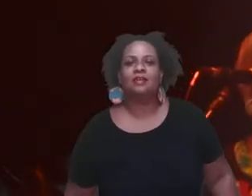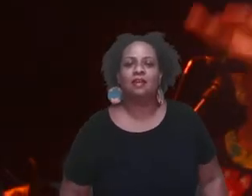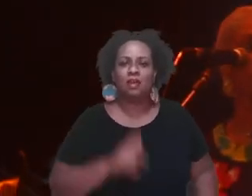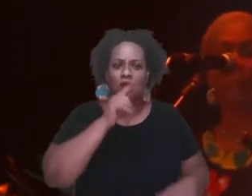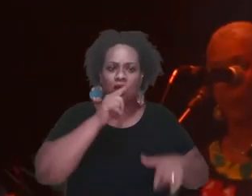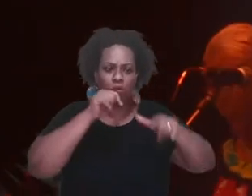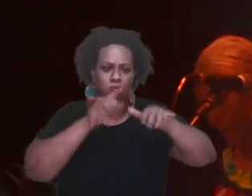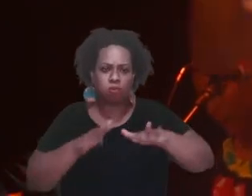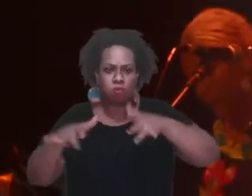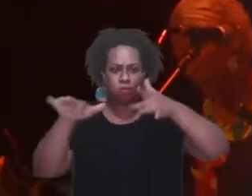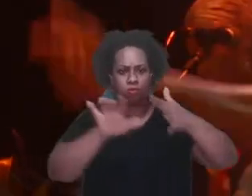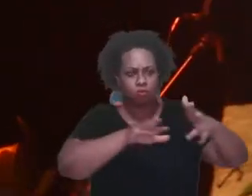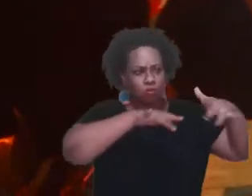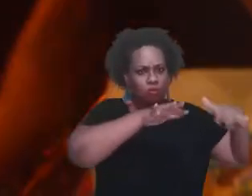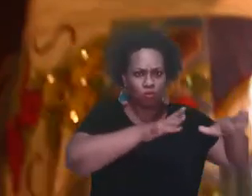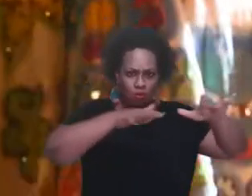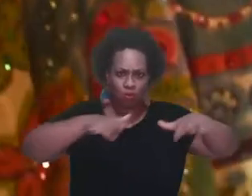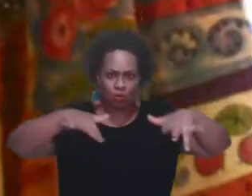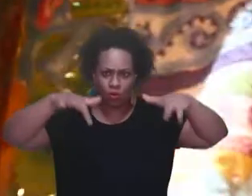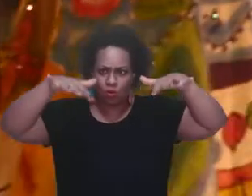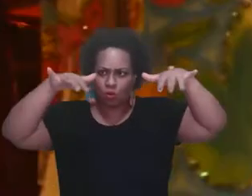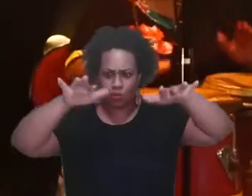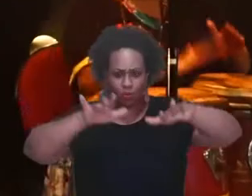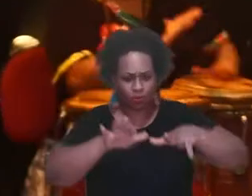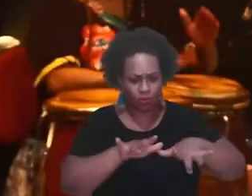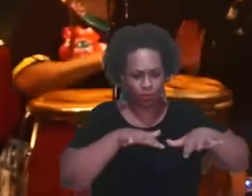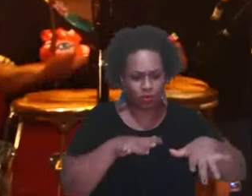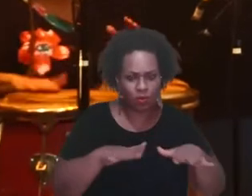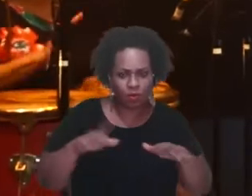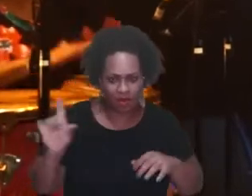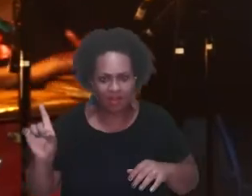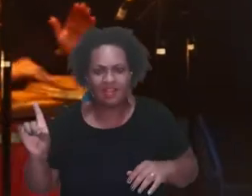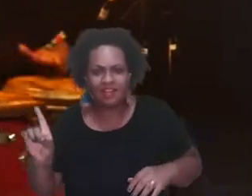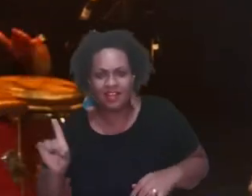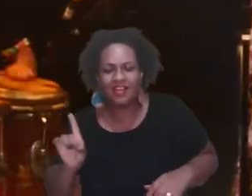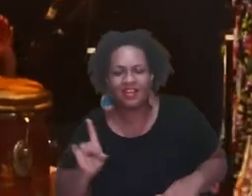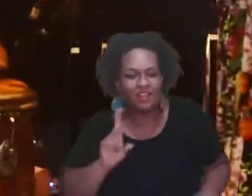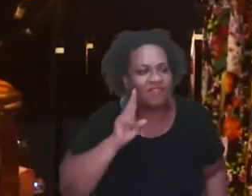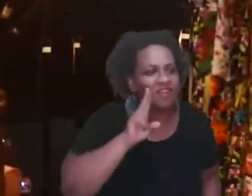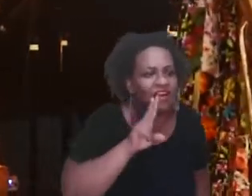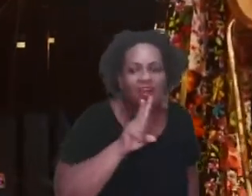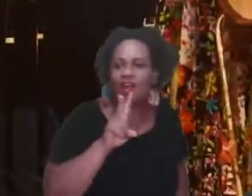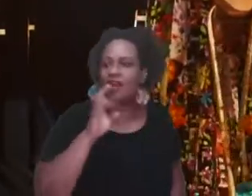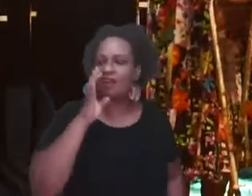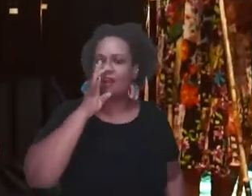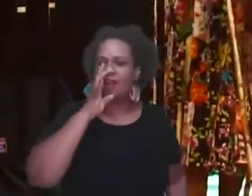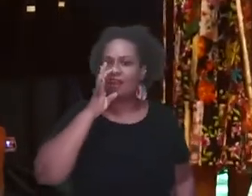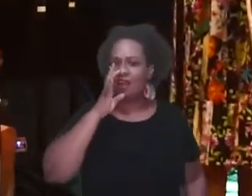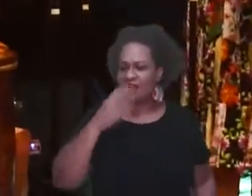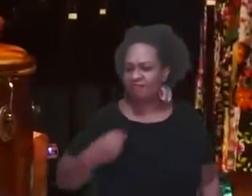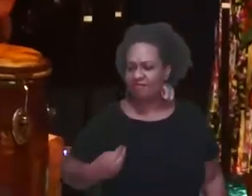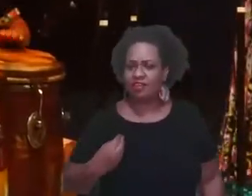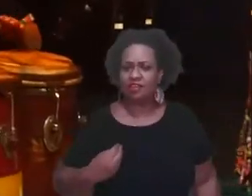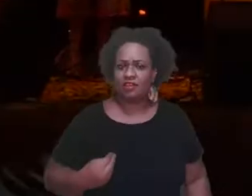mudando amarelo pode Simone baixo nesse plano filme fácil veja vida como é